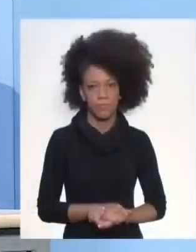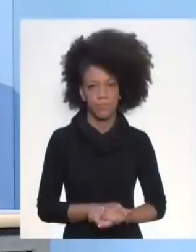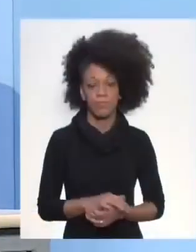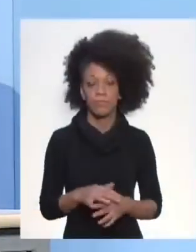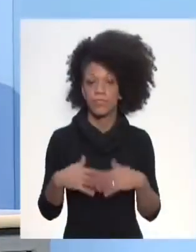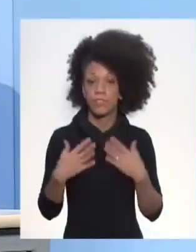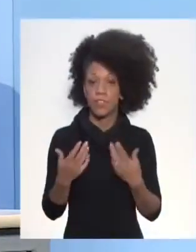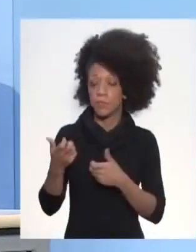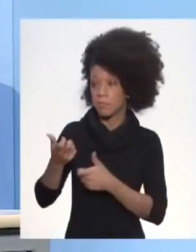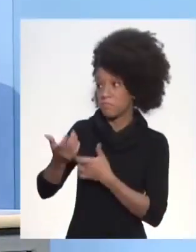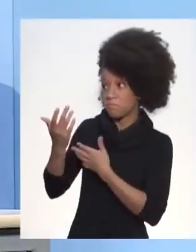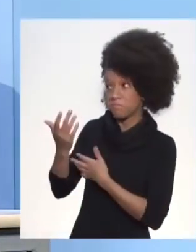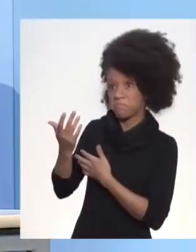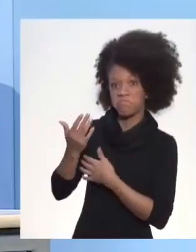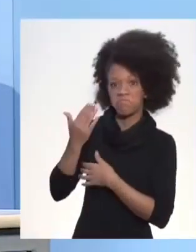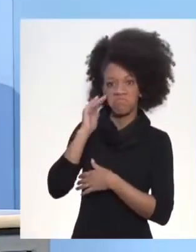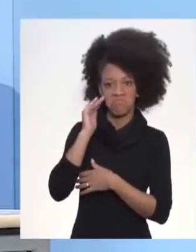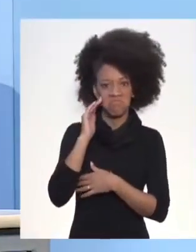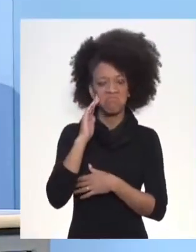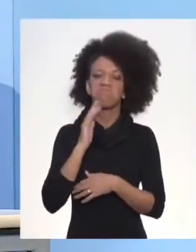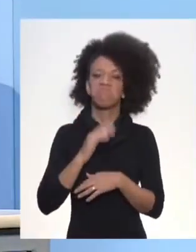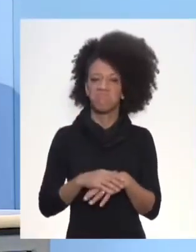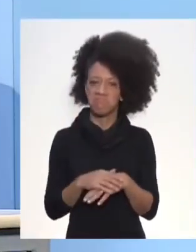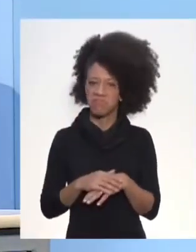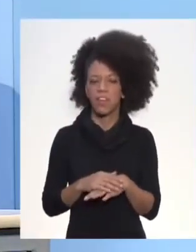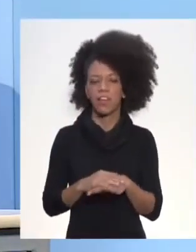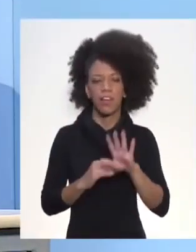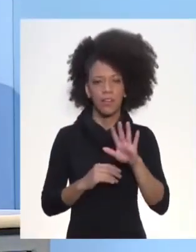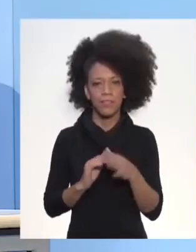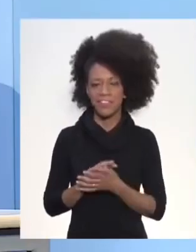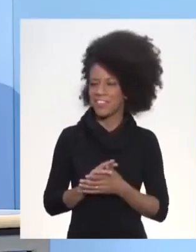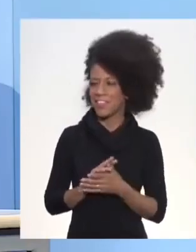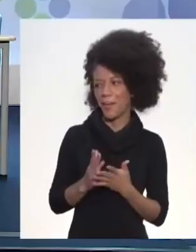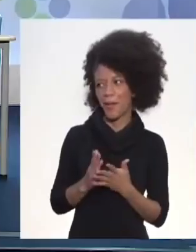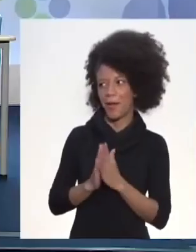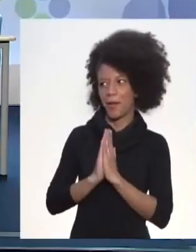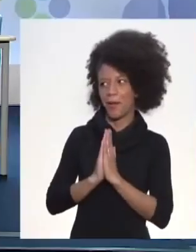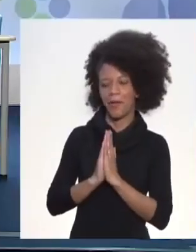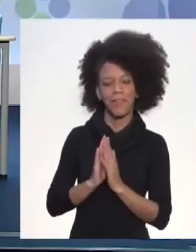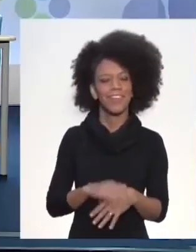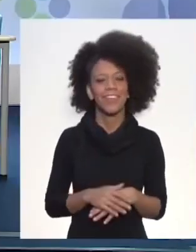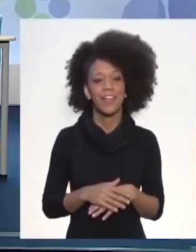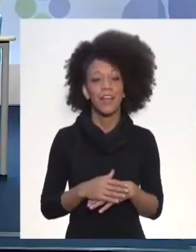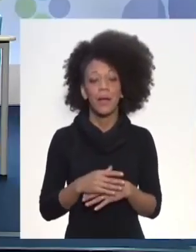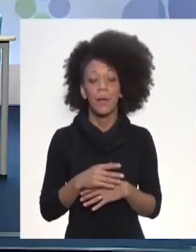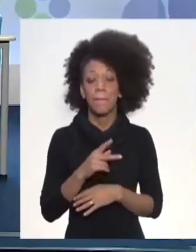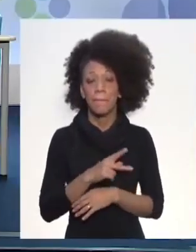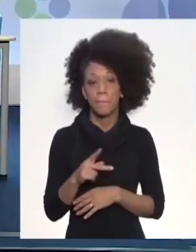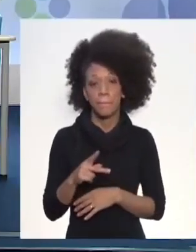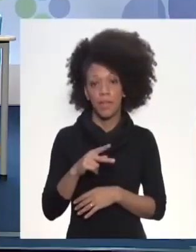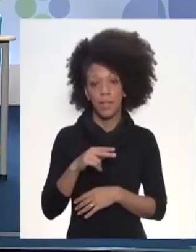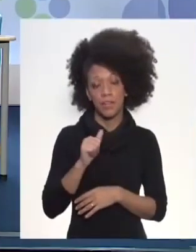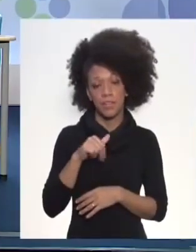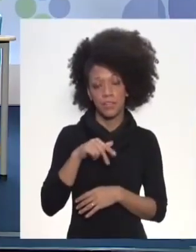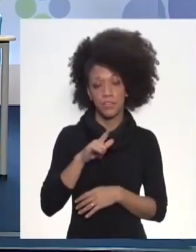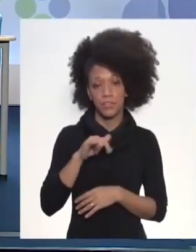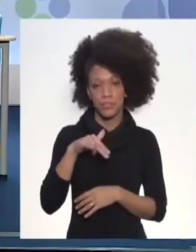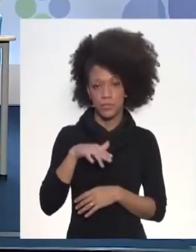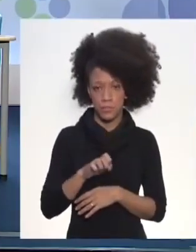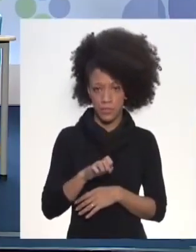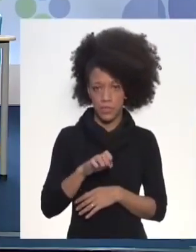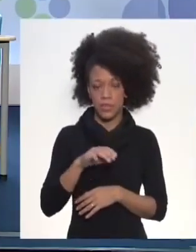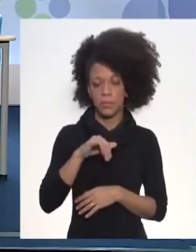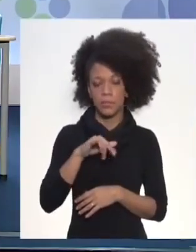E o pessoal captou bem a mensagem, viu, Osmar? Olha só. Amado mestre. Pro Najib Miguel